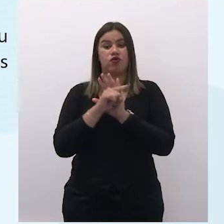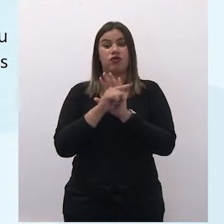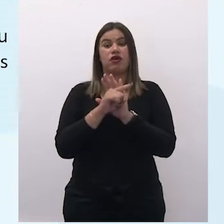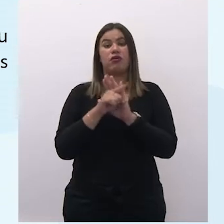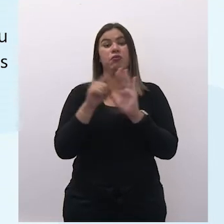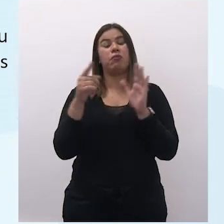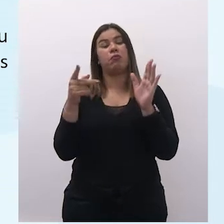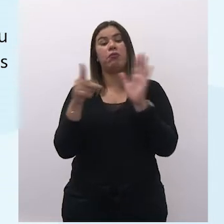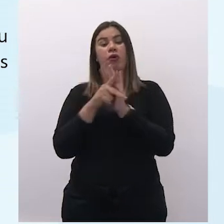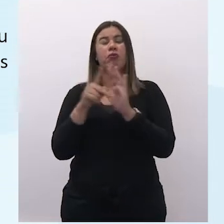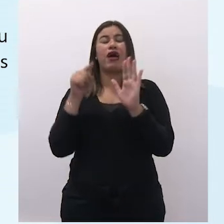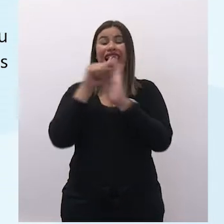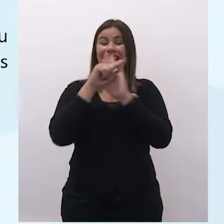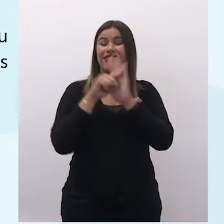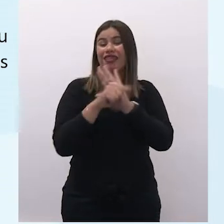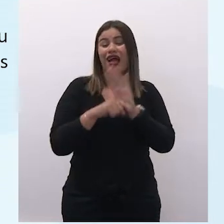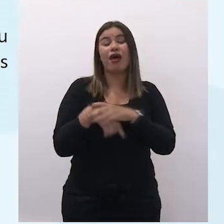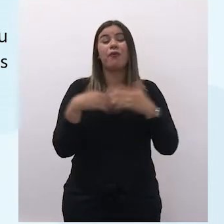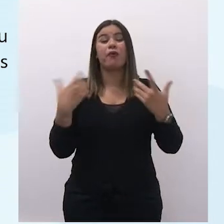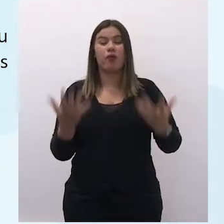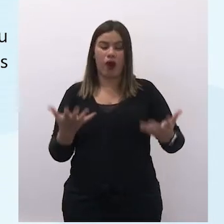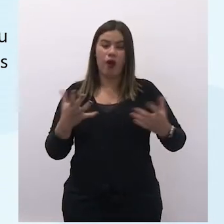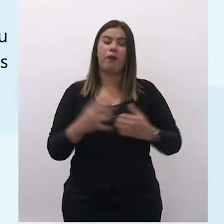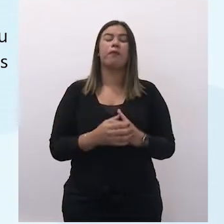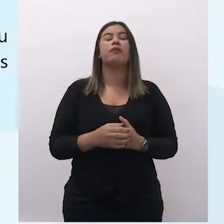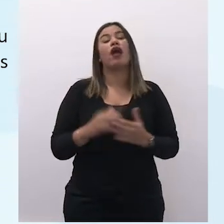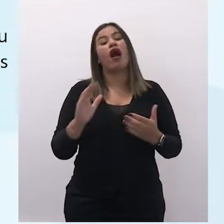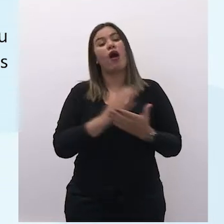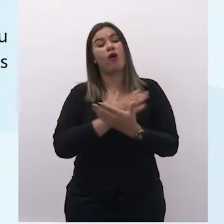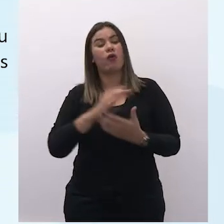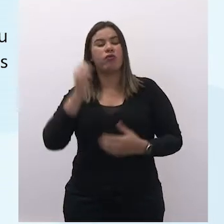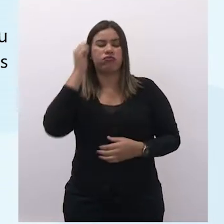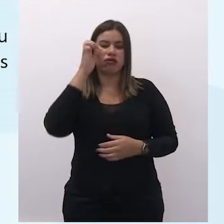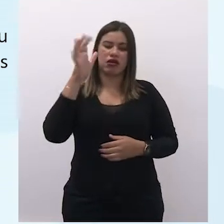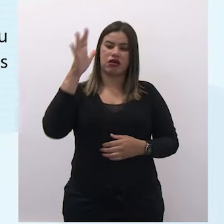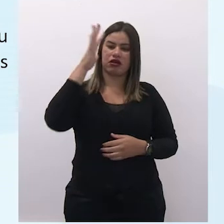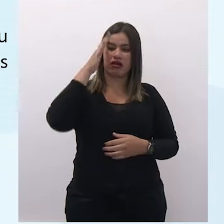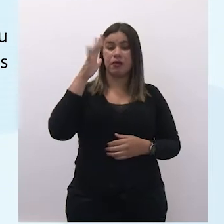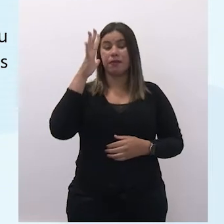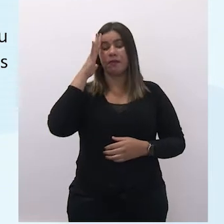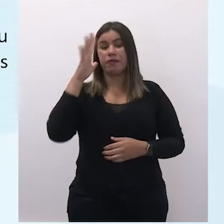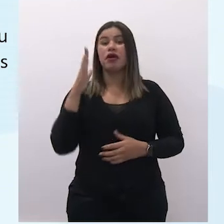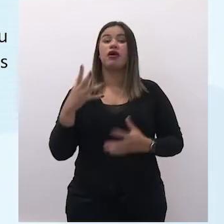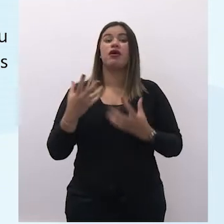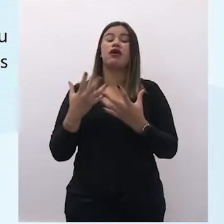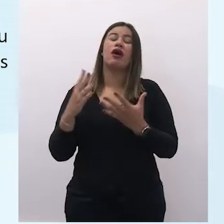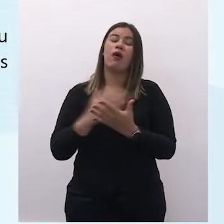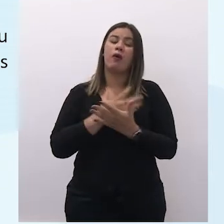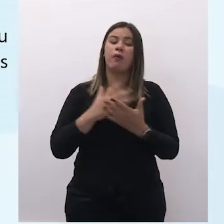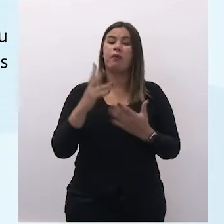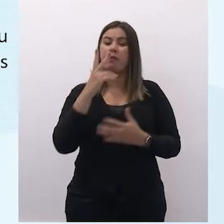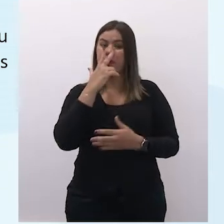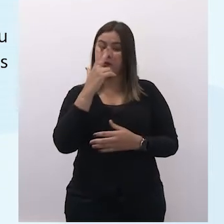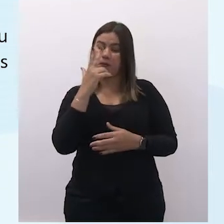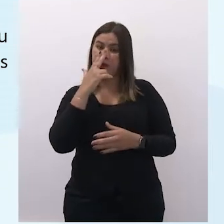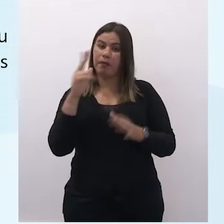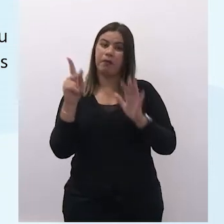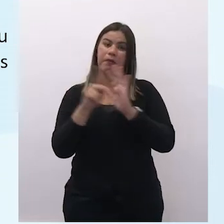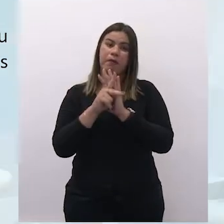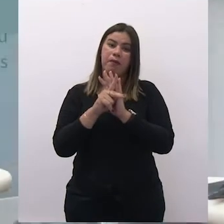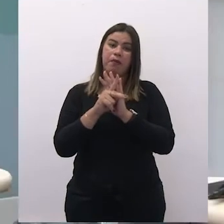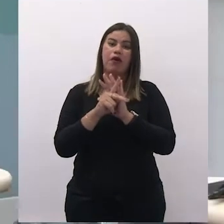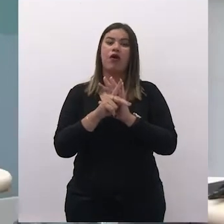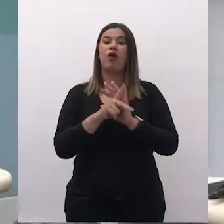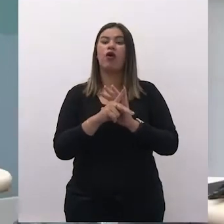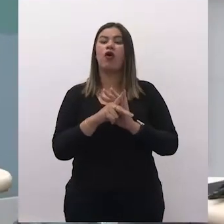questões nós conseguimos refletir e percepções muito parecidas da análise de